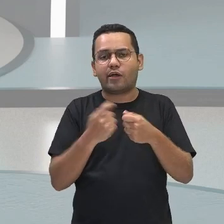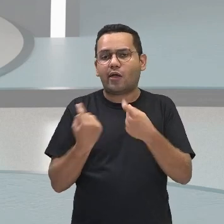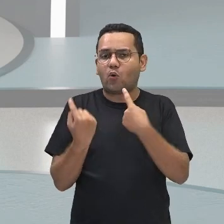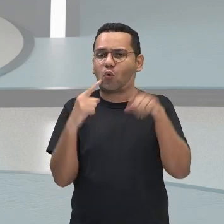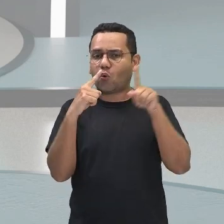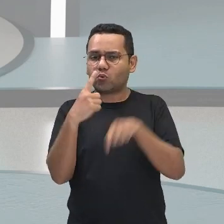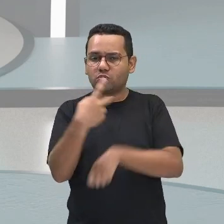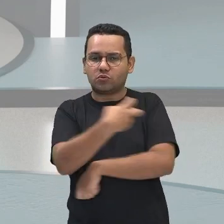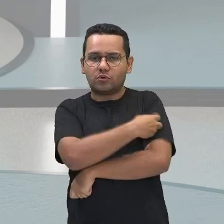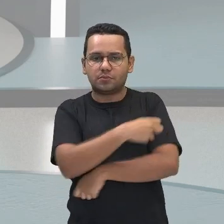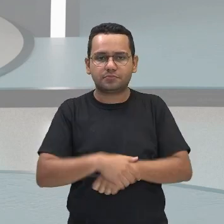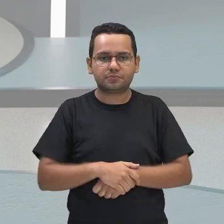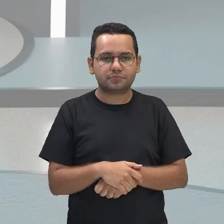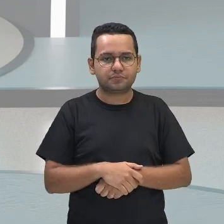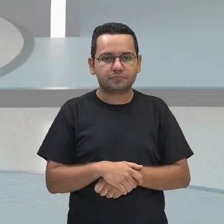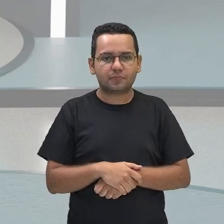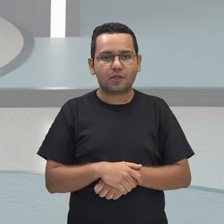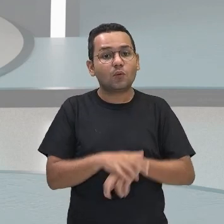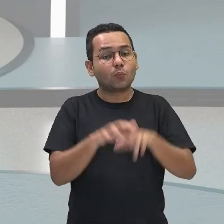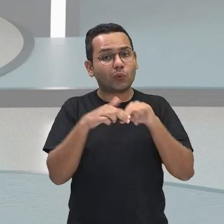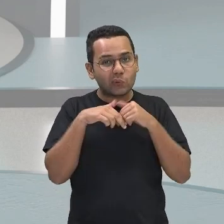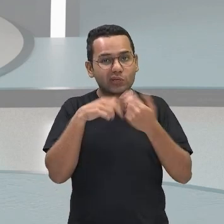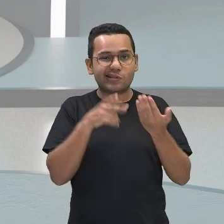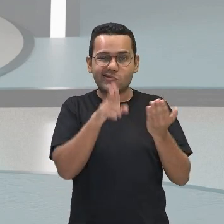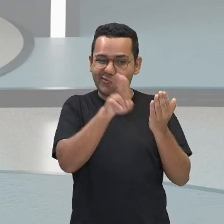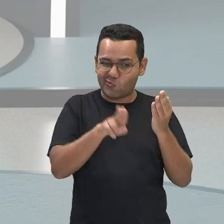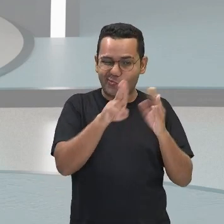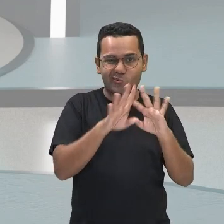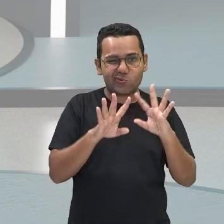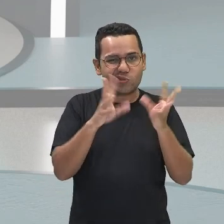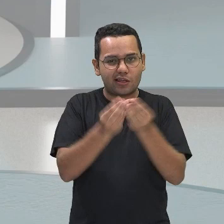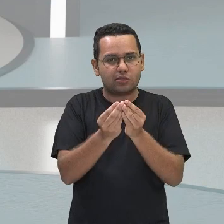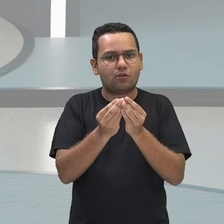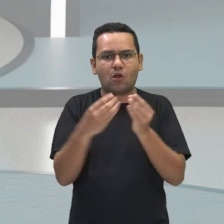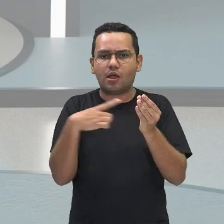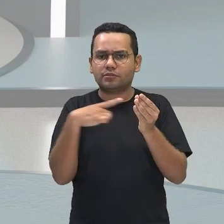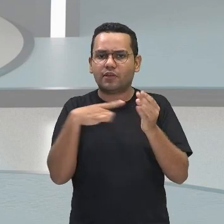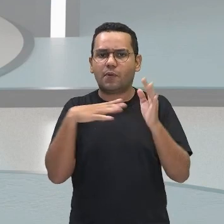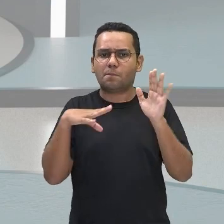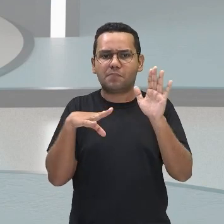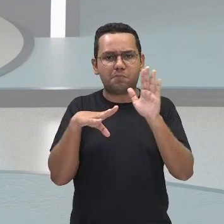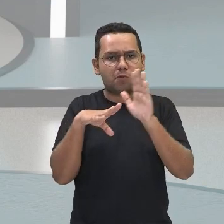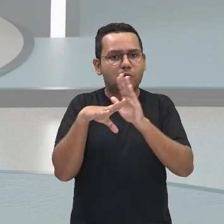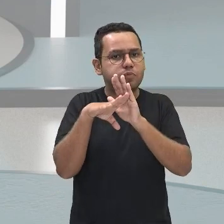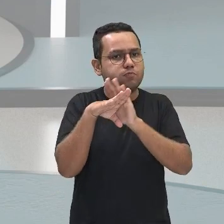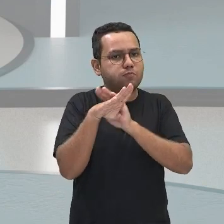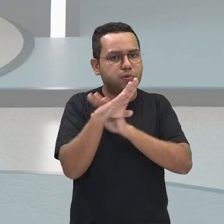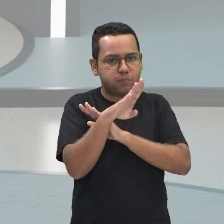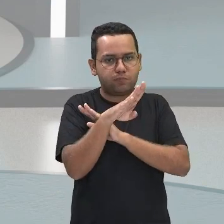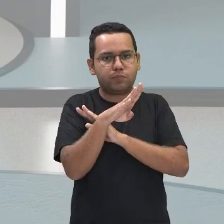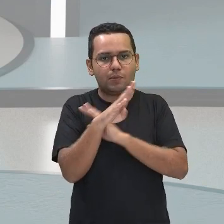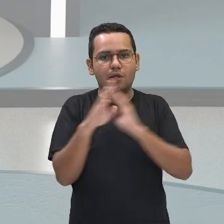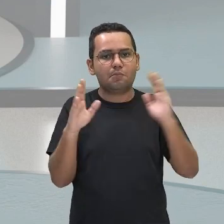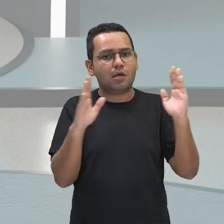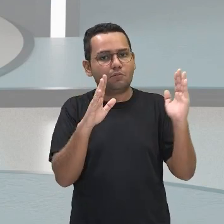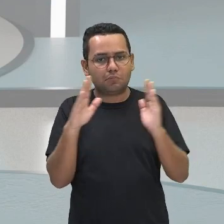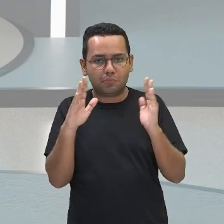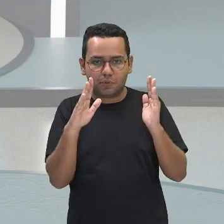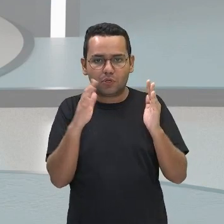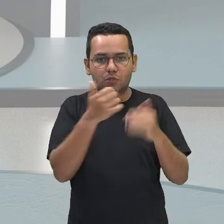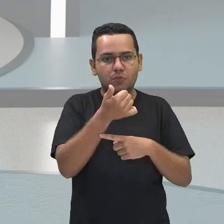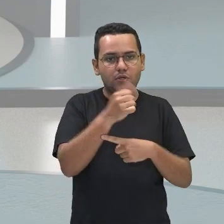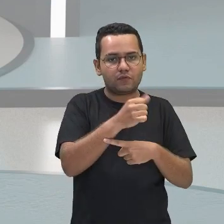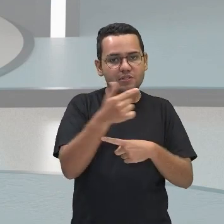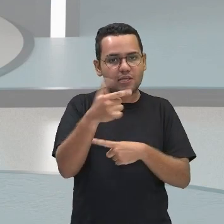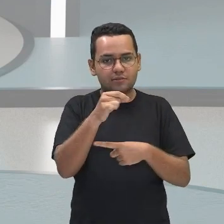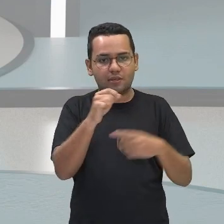desempenho cresceu, né, nos anos de 1970 e 1980. Foi nessa época aí que aconteceu o fato do atleta de